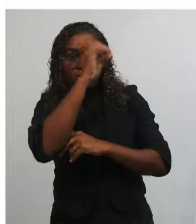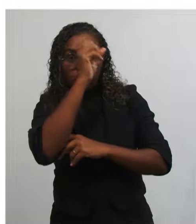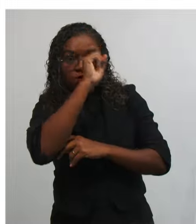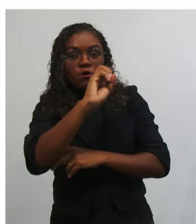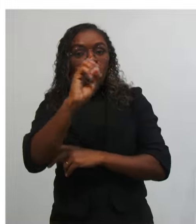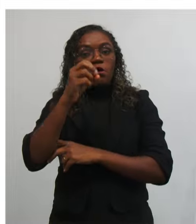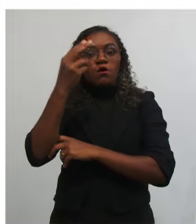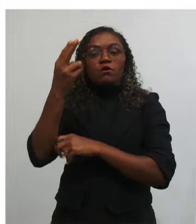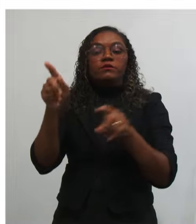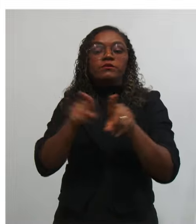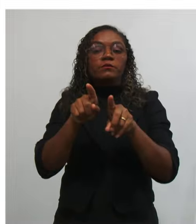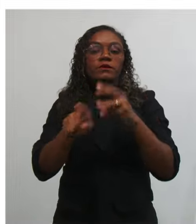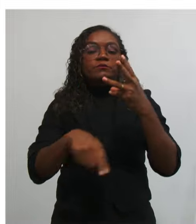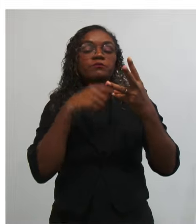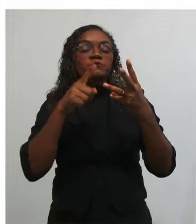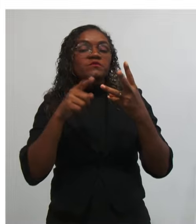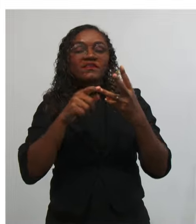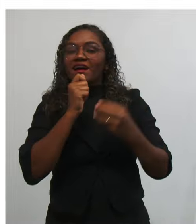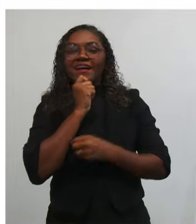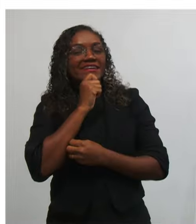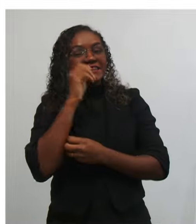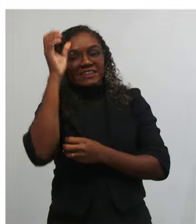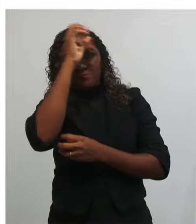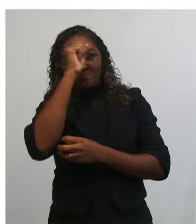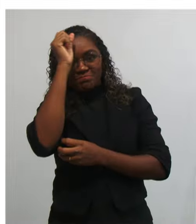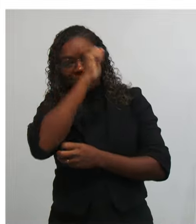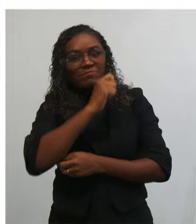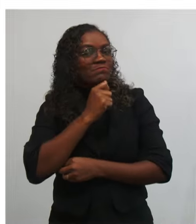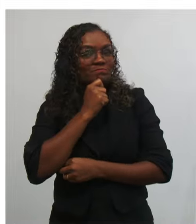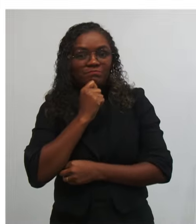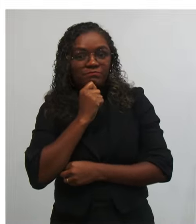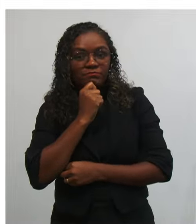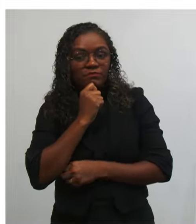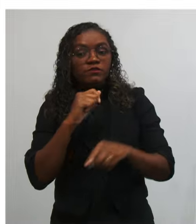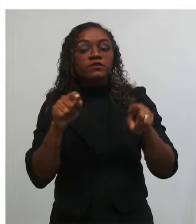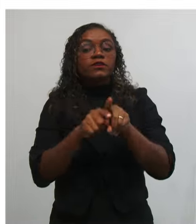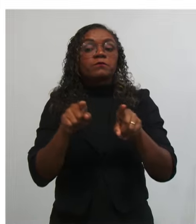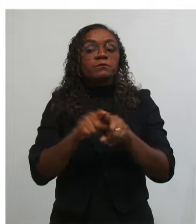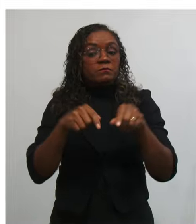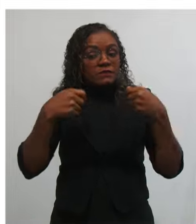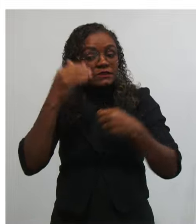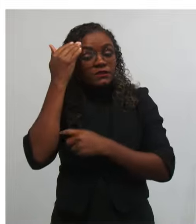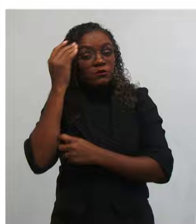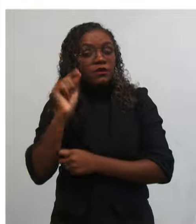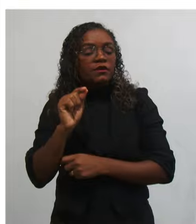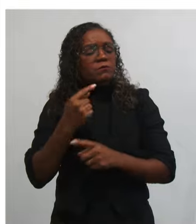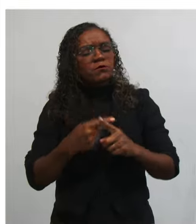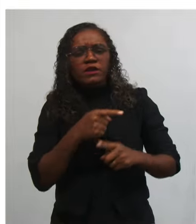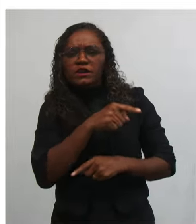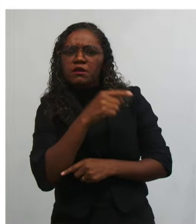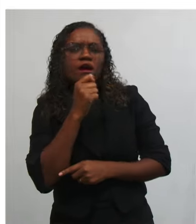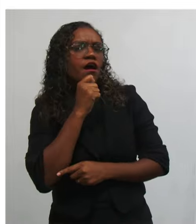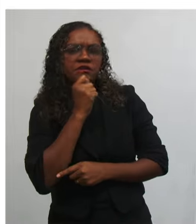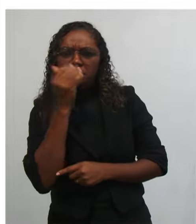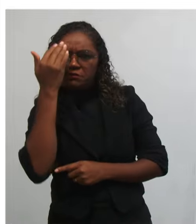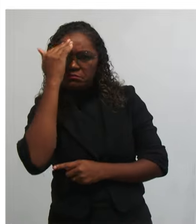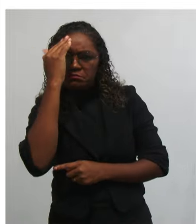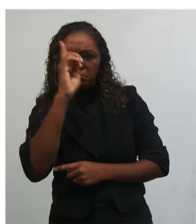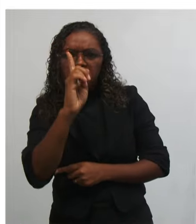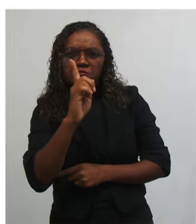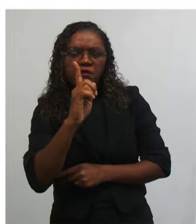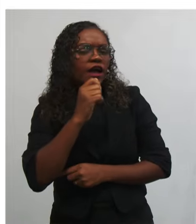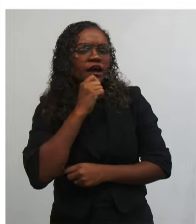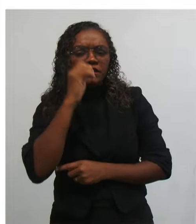aprendeu também é preciso entender o por ele não aprendeu e refletir como